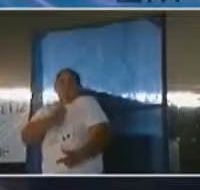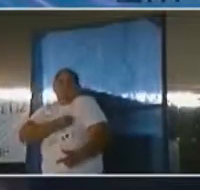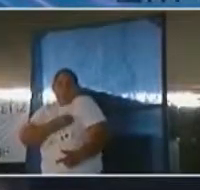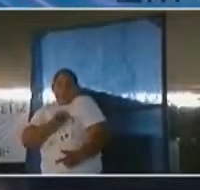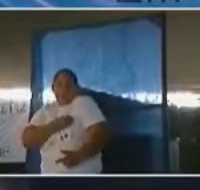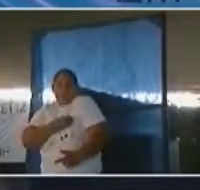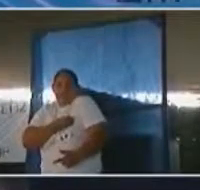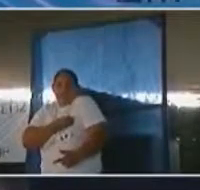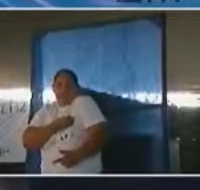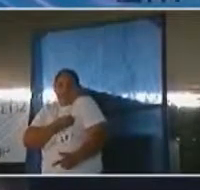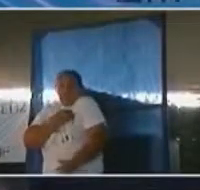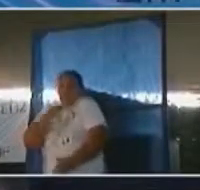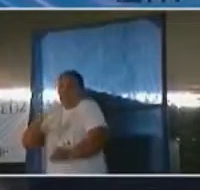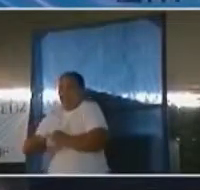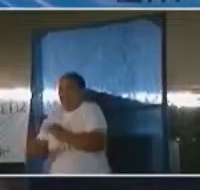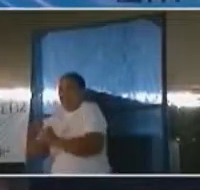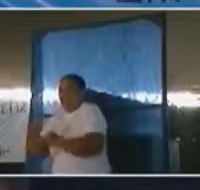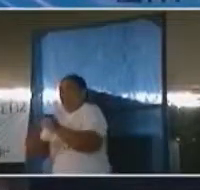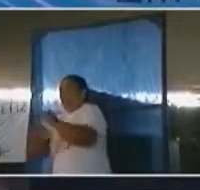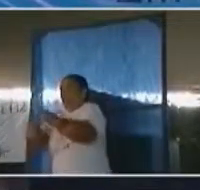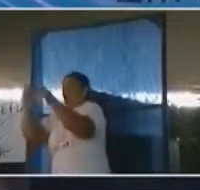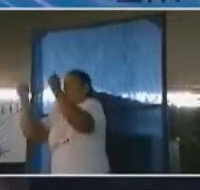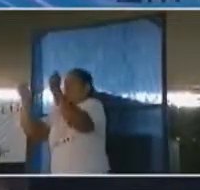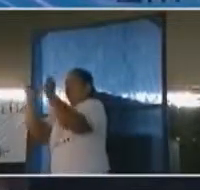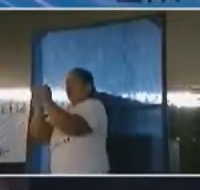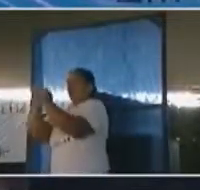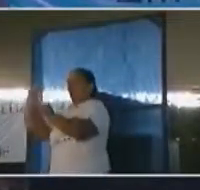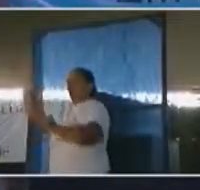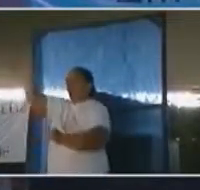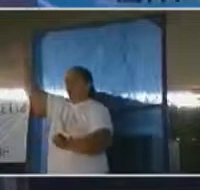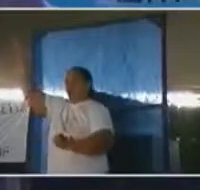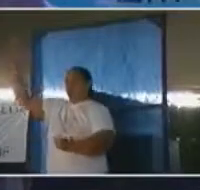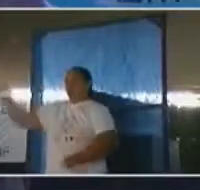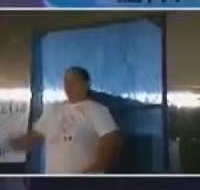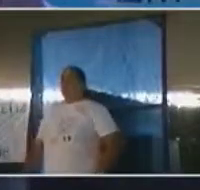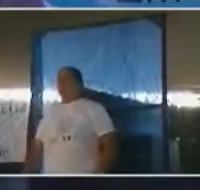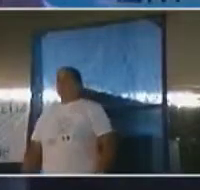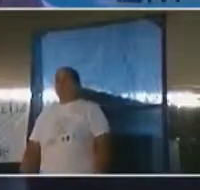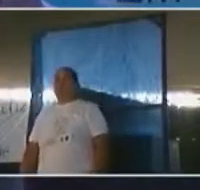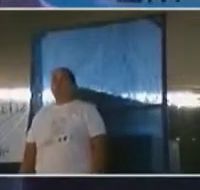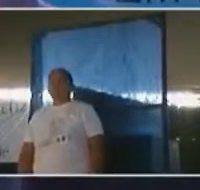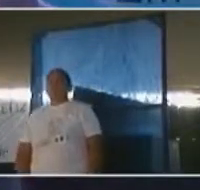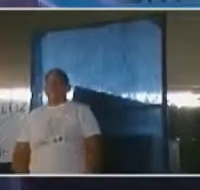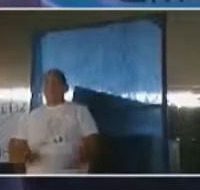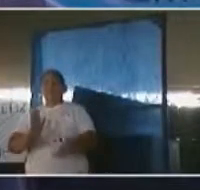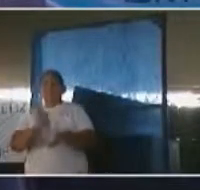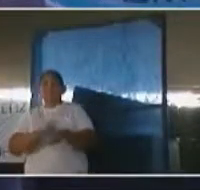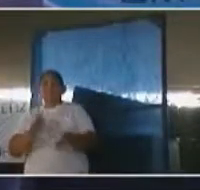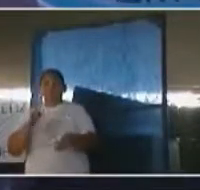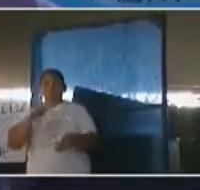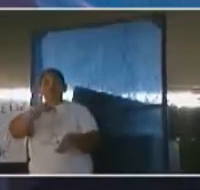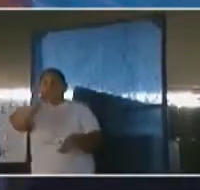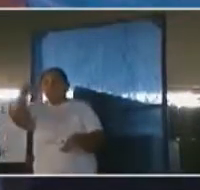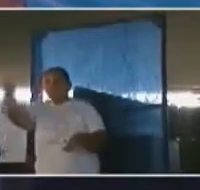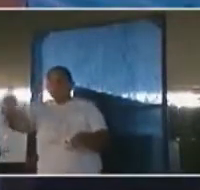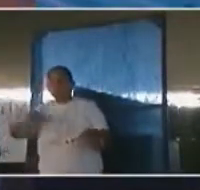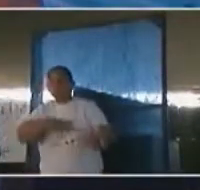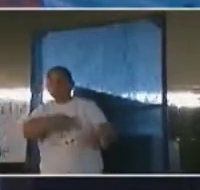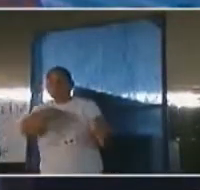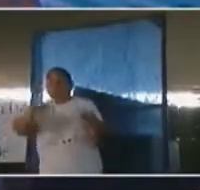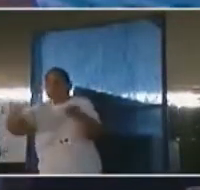foi extraído, mas eu tomo a liberdade de convidá-los e de convidá-las para que nós